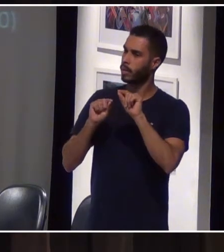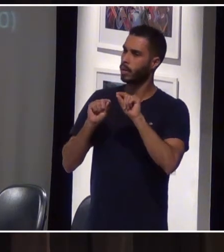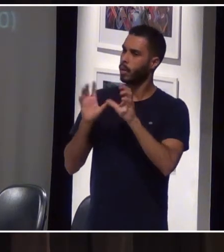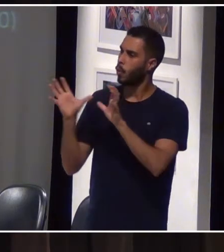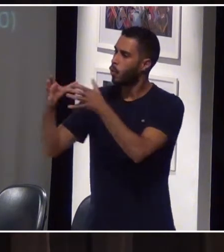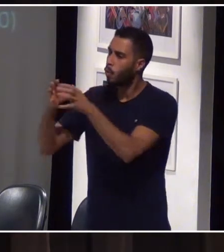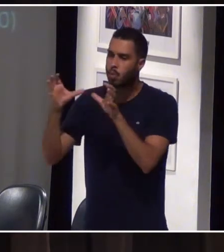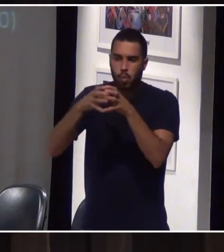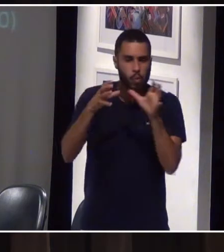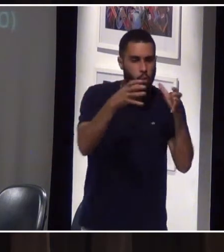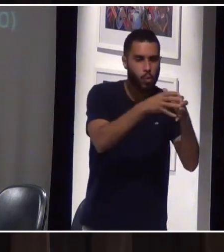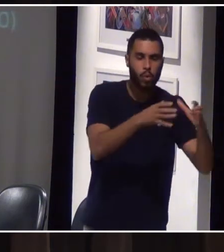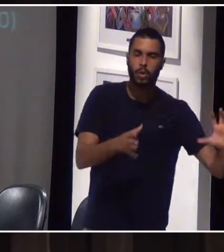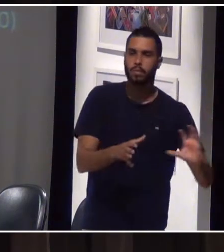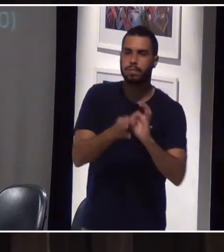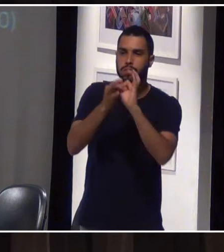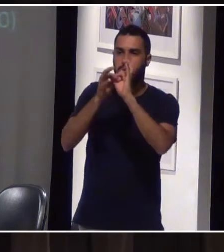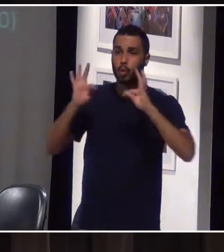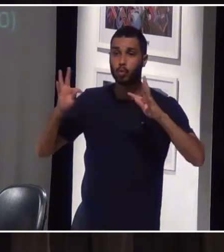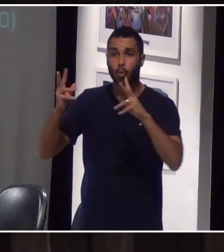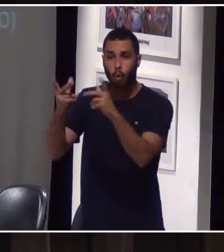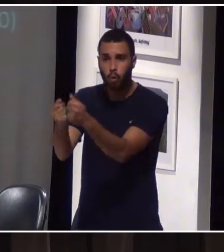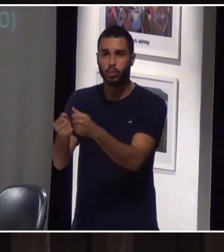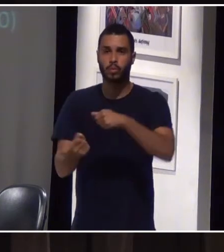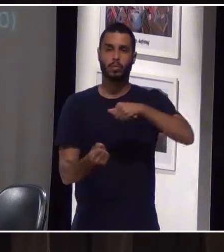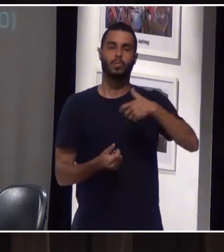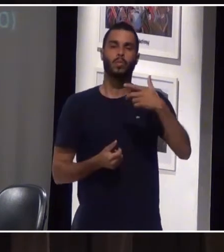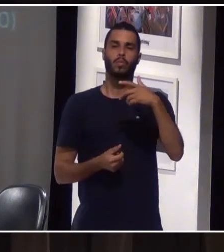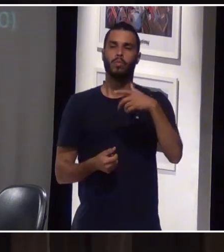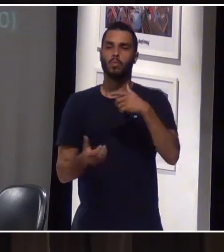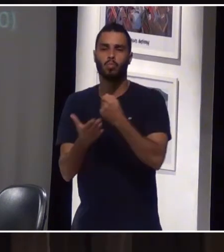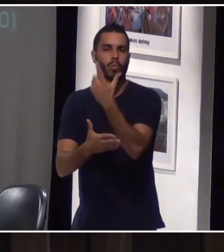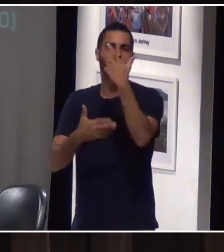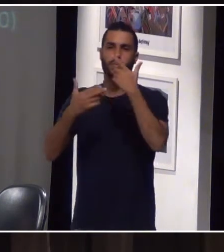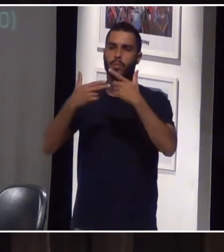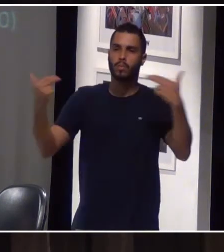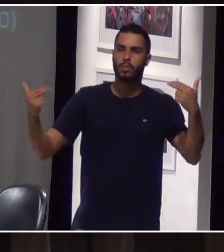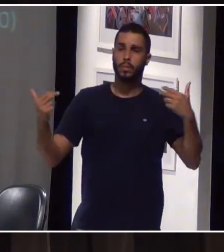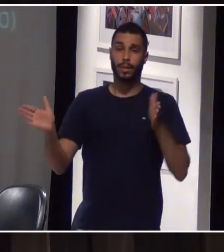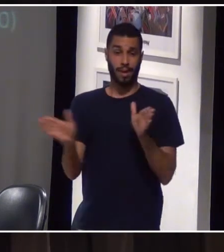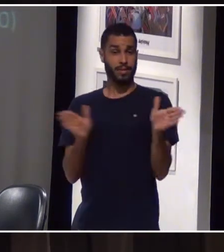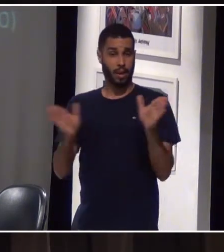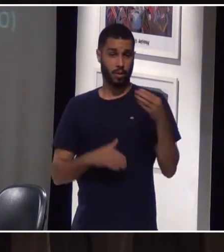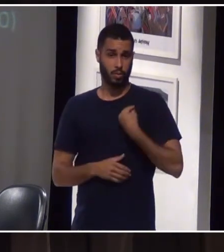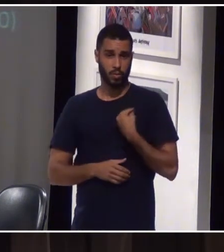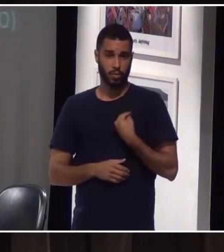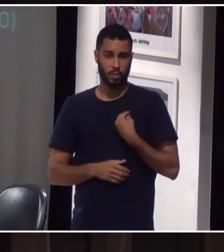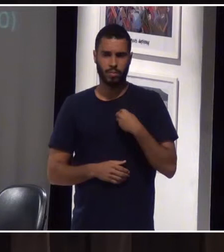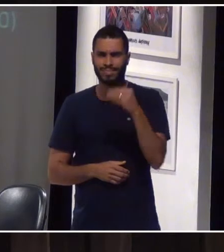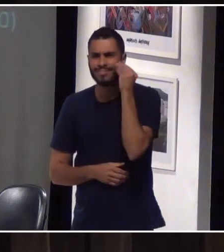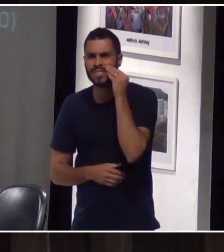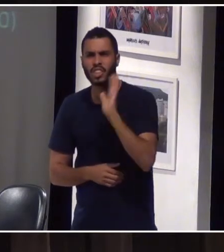todos participando, circulando e consumindo. Então, o que a gente viu de investimentos em